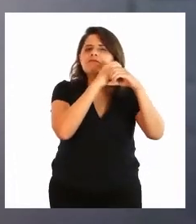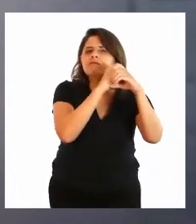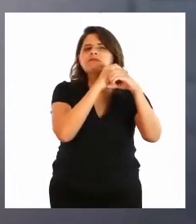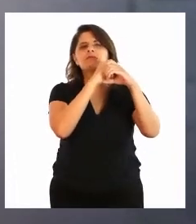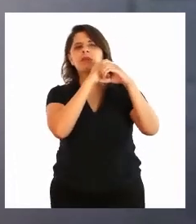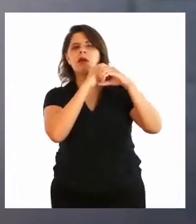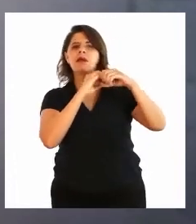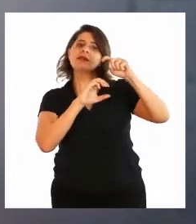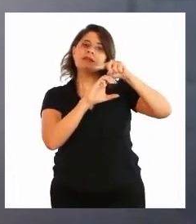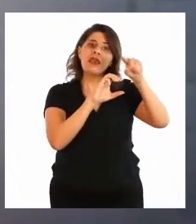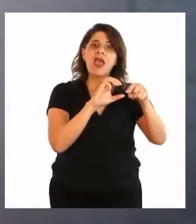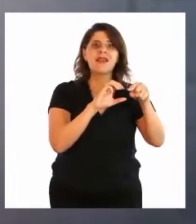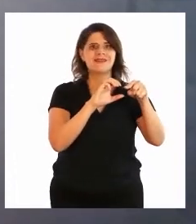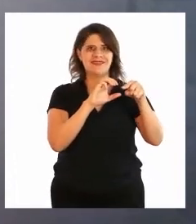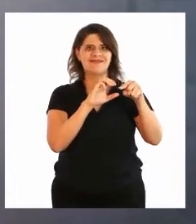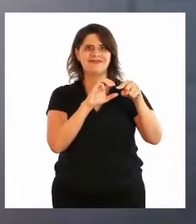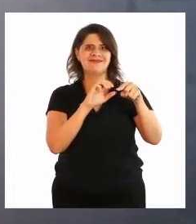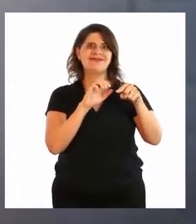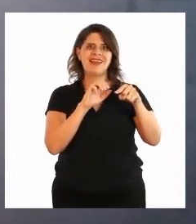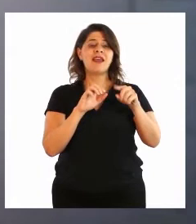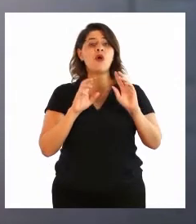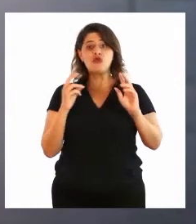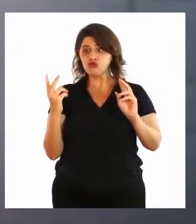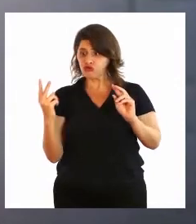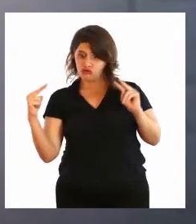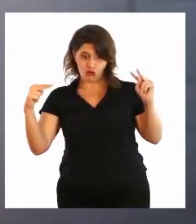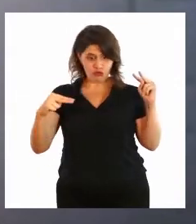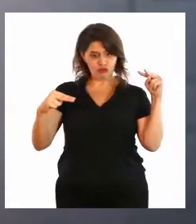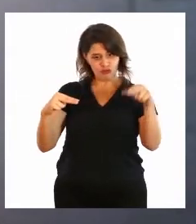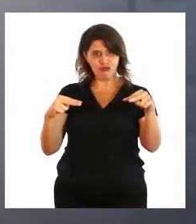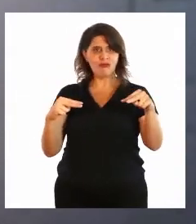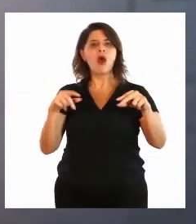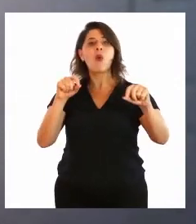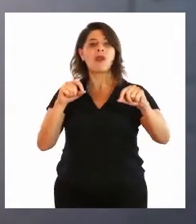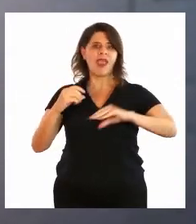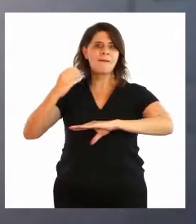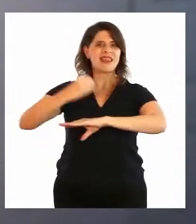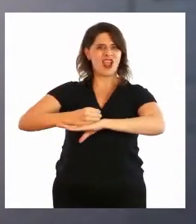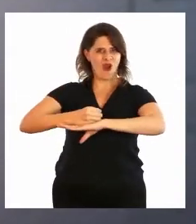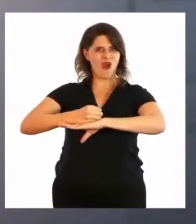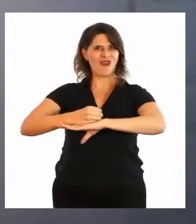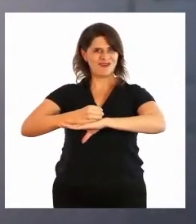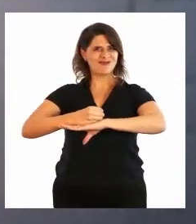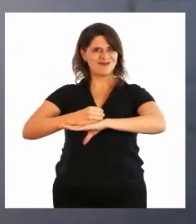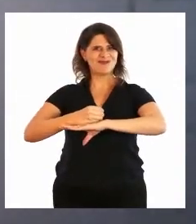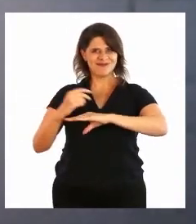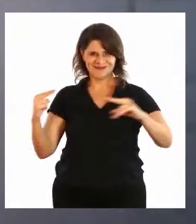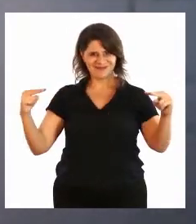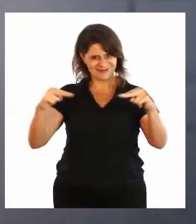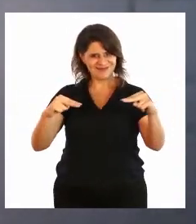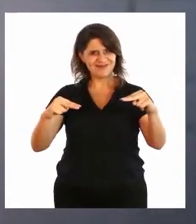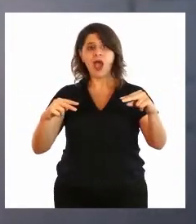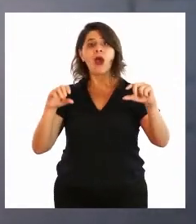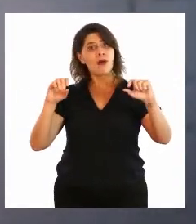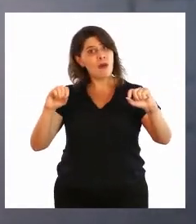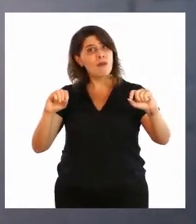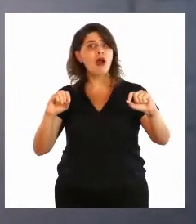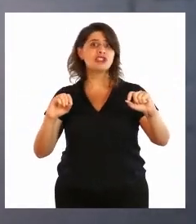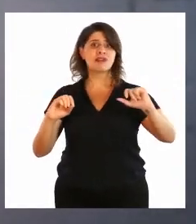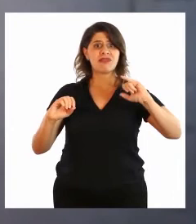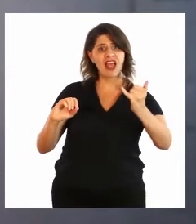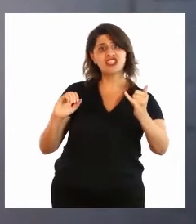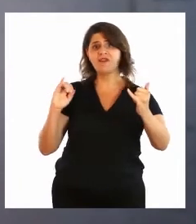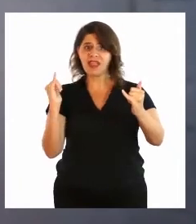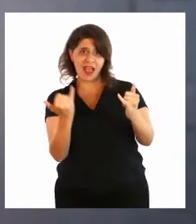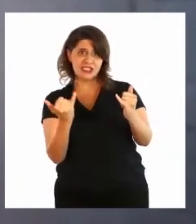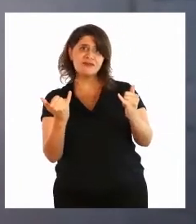coisa, nesse caso era o Bendegó, como esses pontos de vista e essas narrativas podem se encontrar,